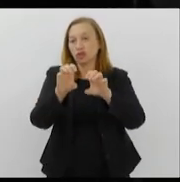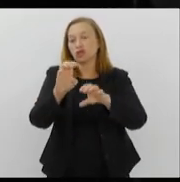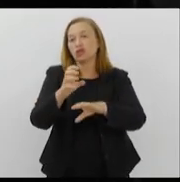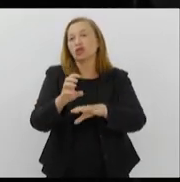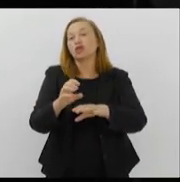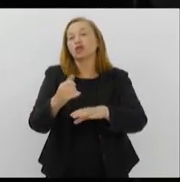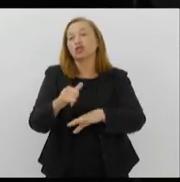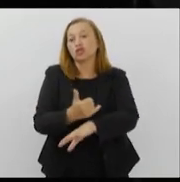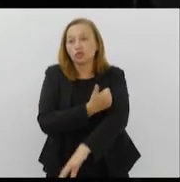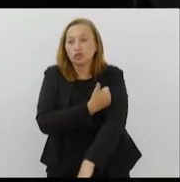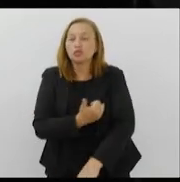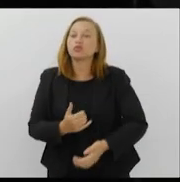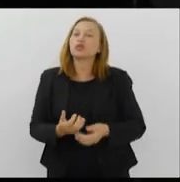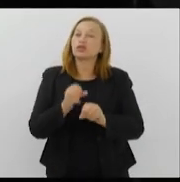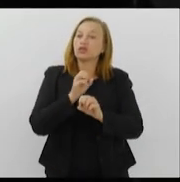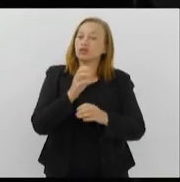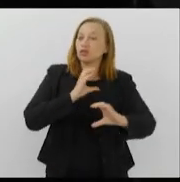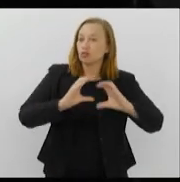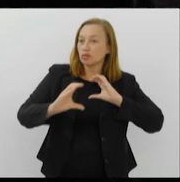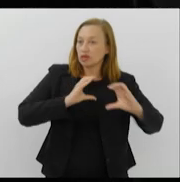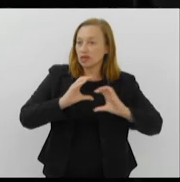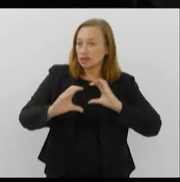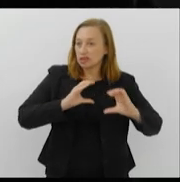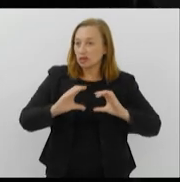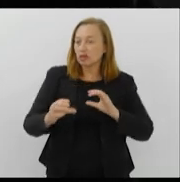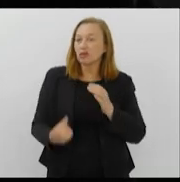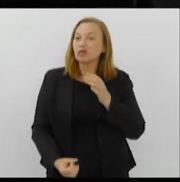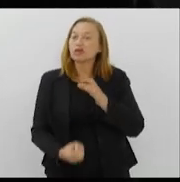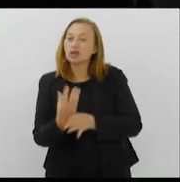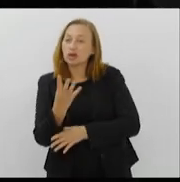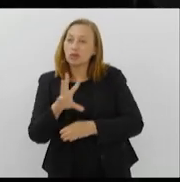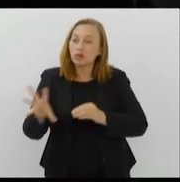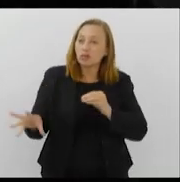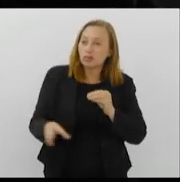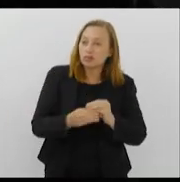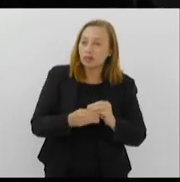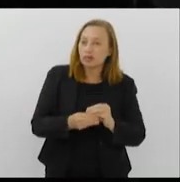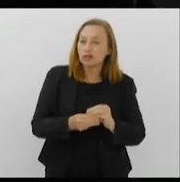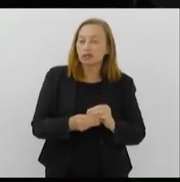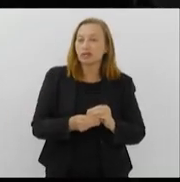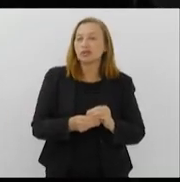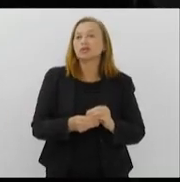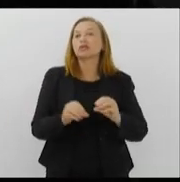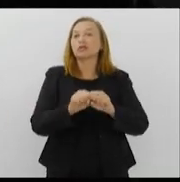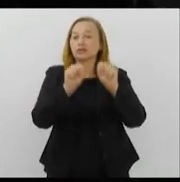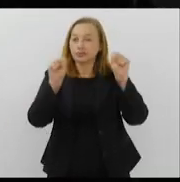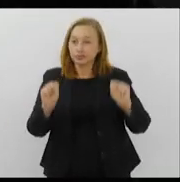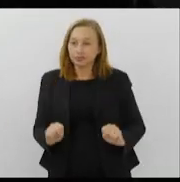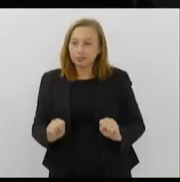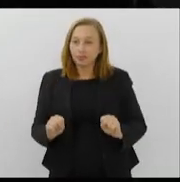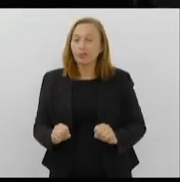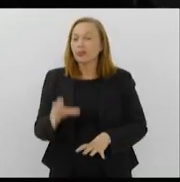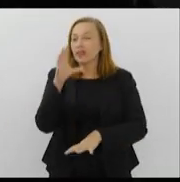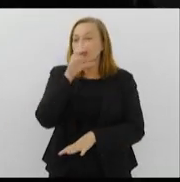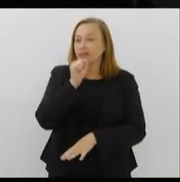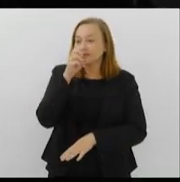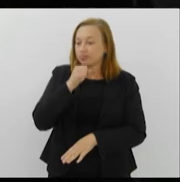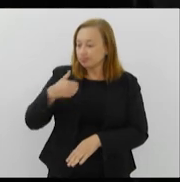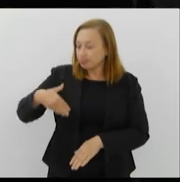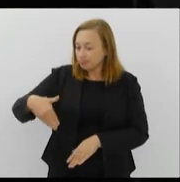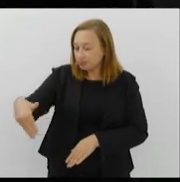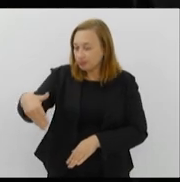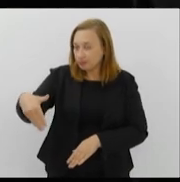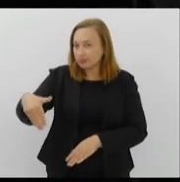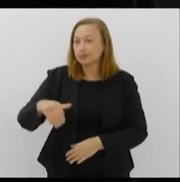Comunicação, lançou, não é, a implementação desse sistema. Sábado, agora,